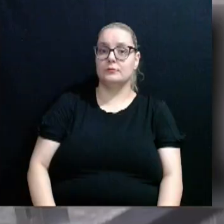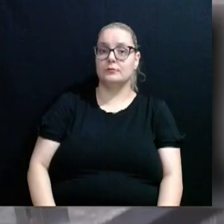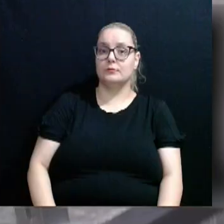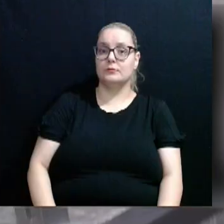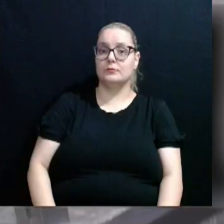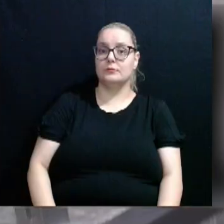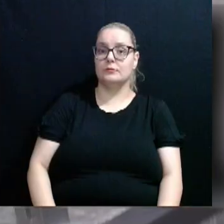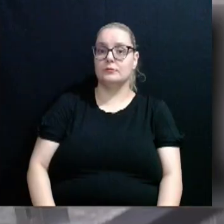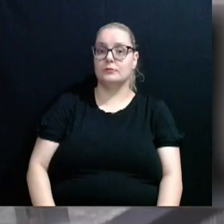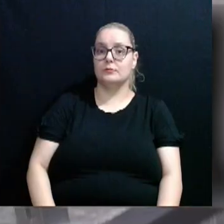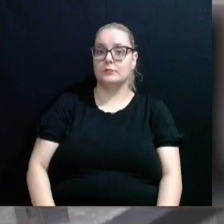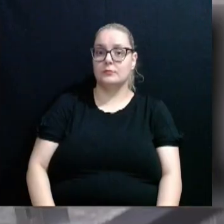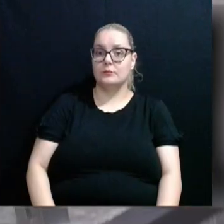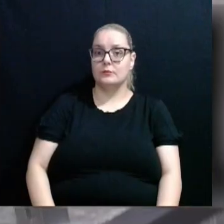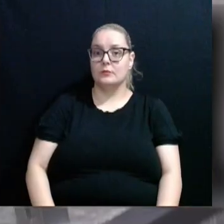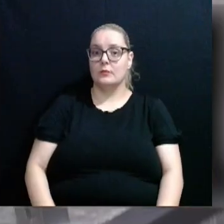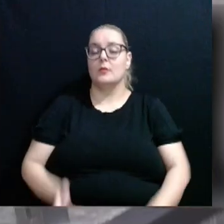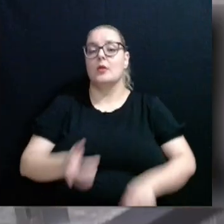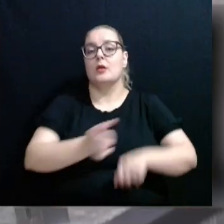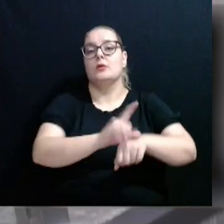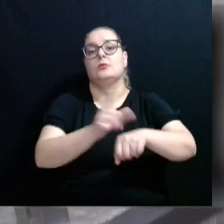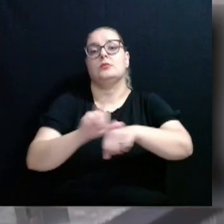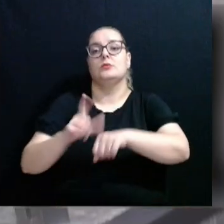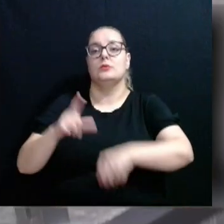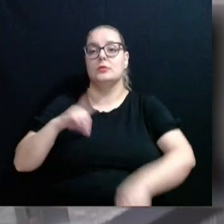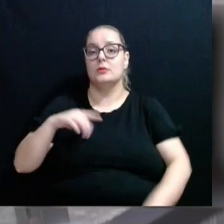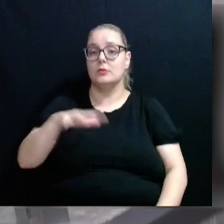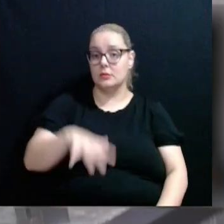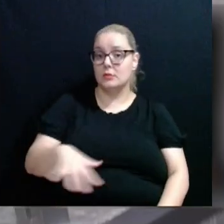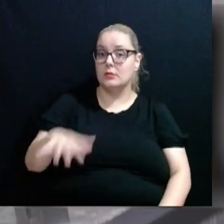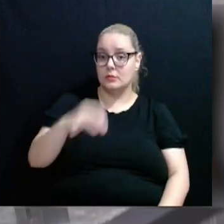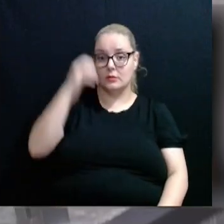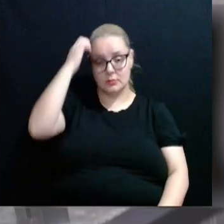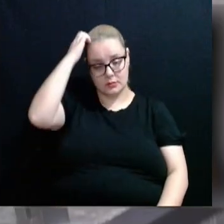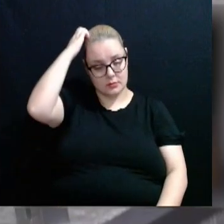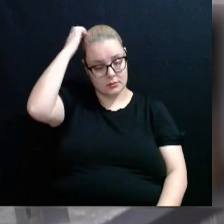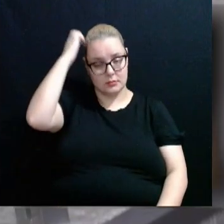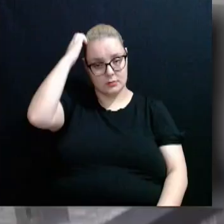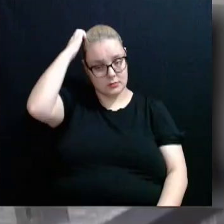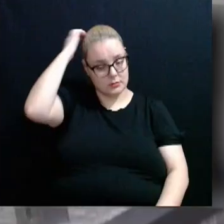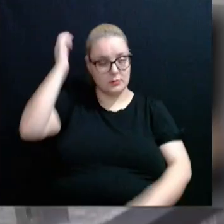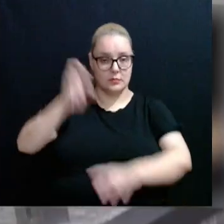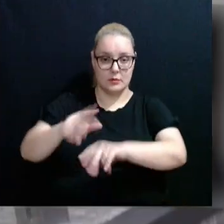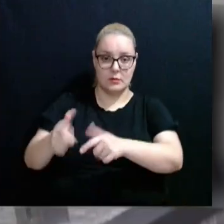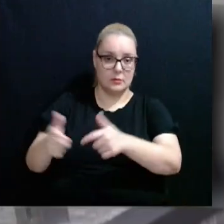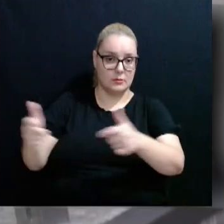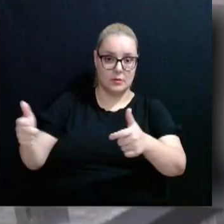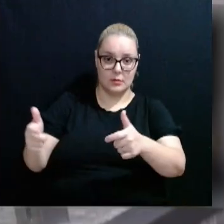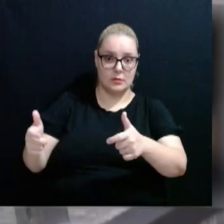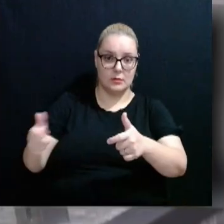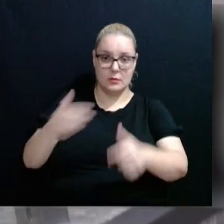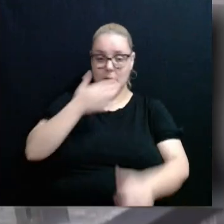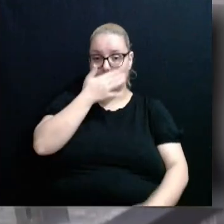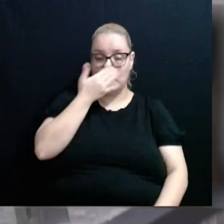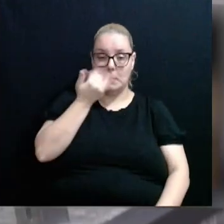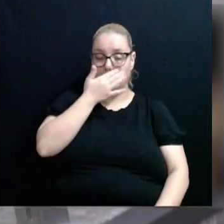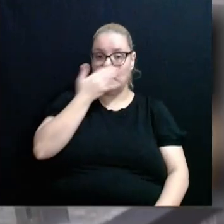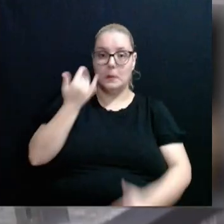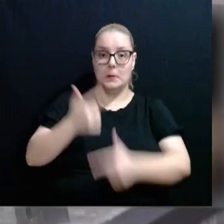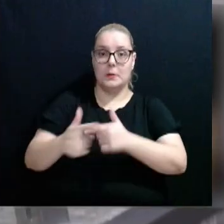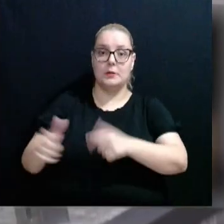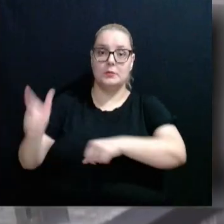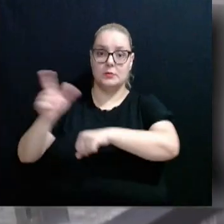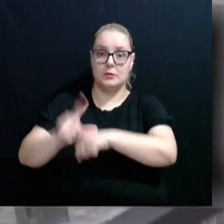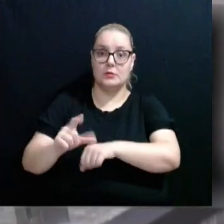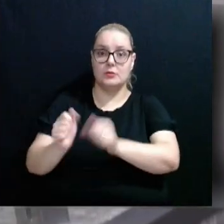dos comerciantes que ainda estão ali naquela situação, muitos deles, a maioria deles, que divide o comércio com a sua própria casa, e